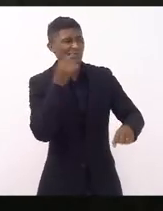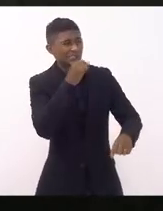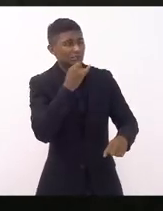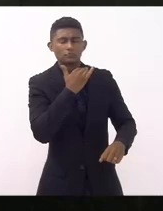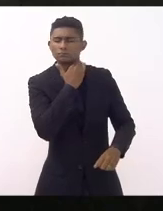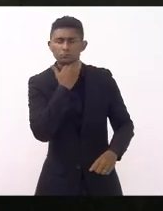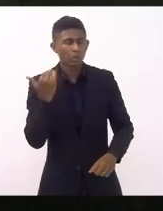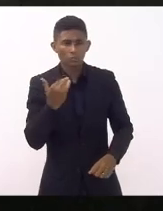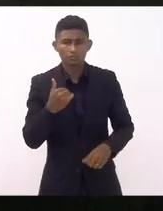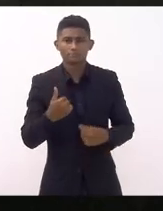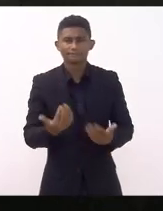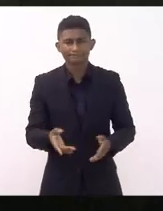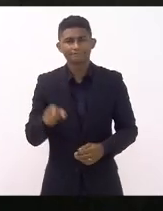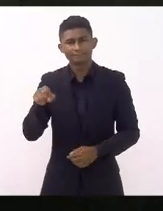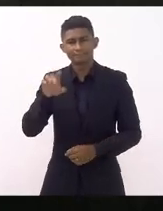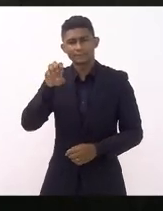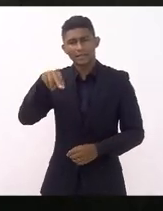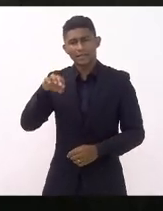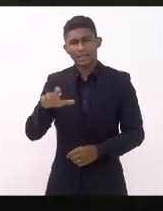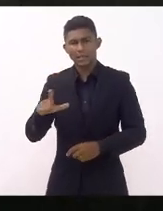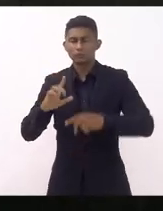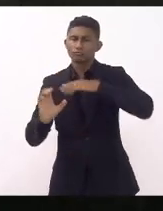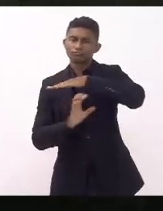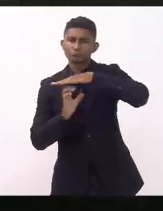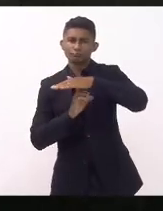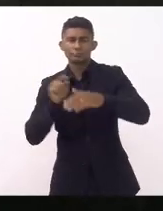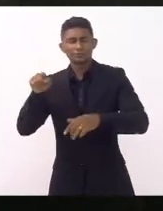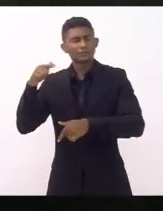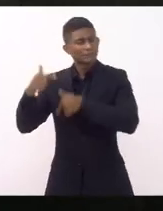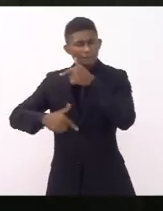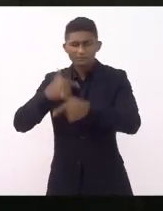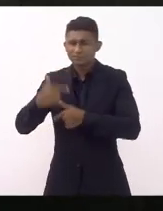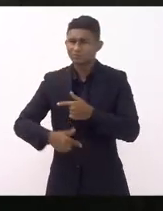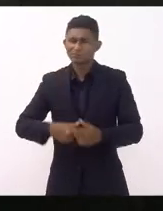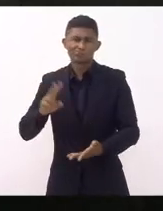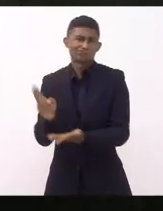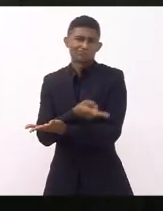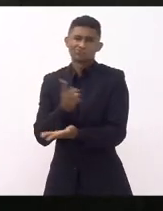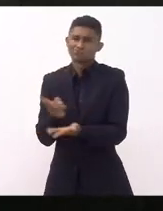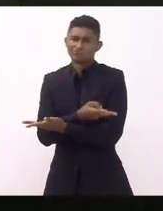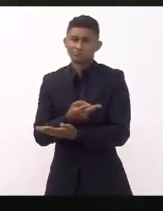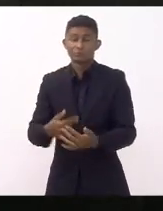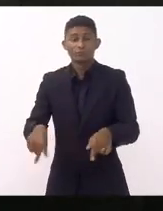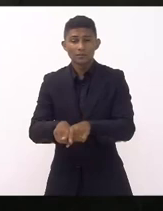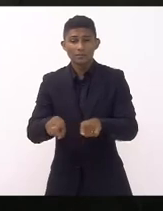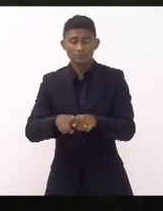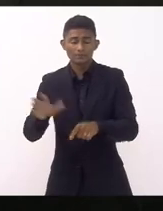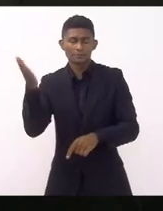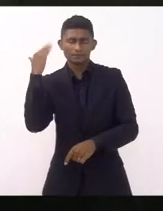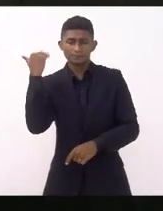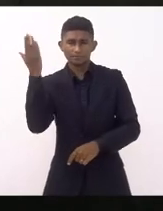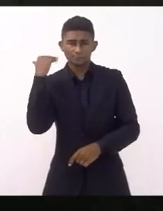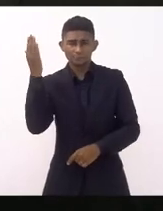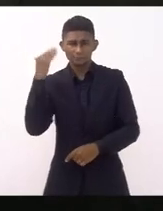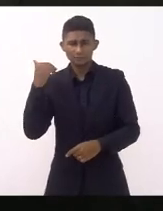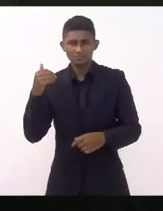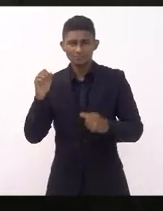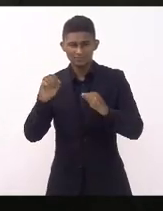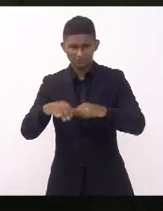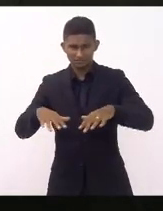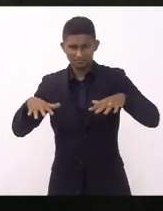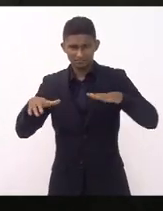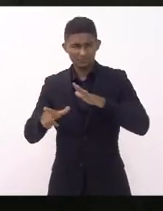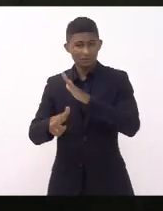má prestação de serviço da Enel. Dias atrás, em outra sessão, falei novamente sobre a